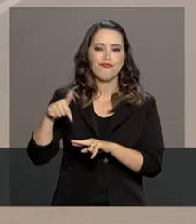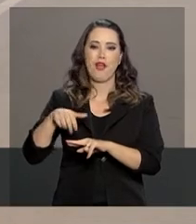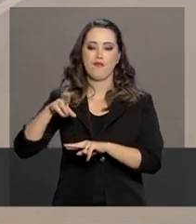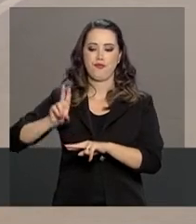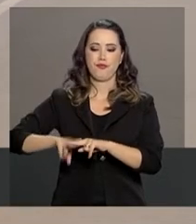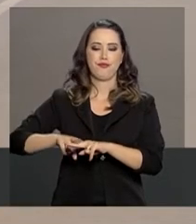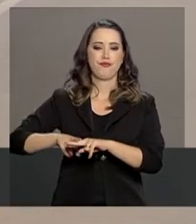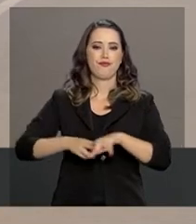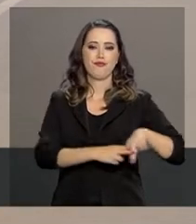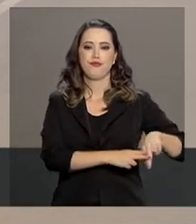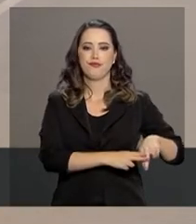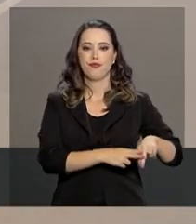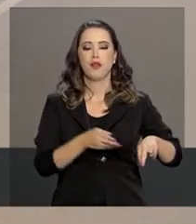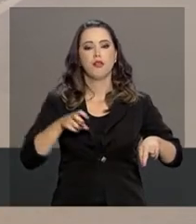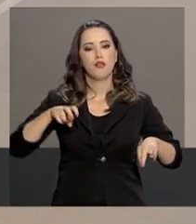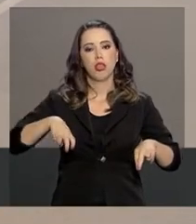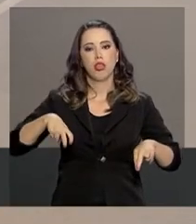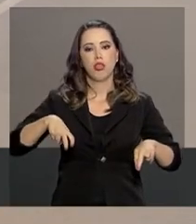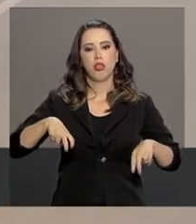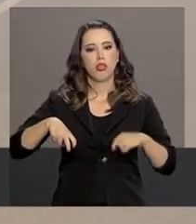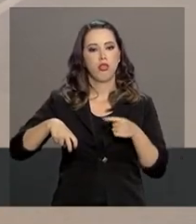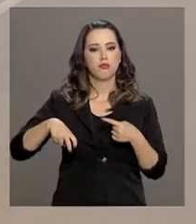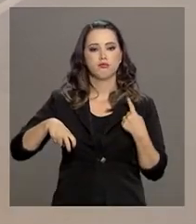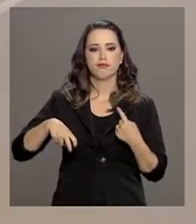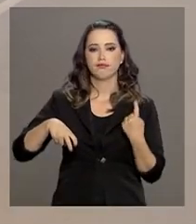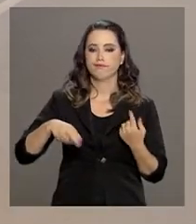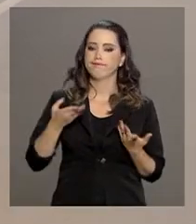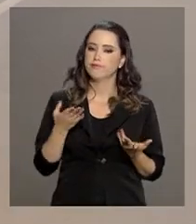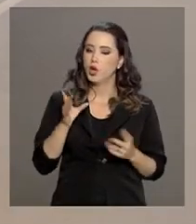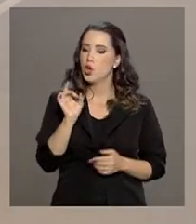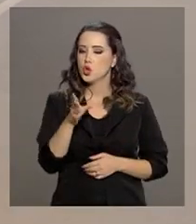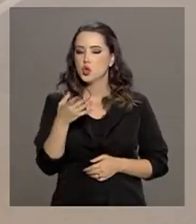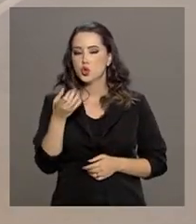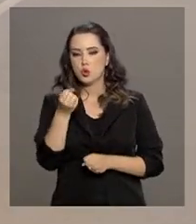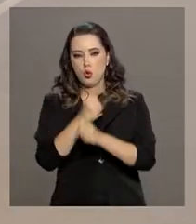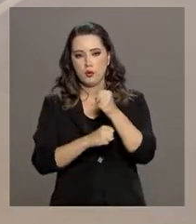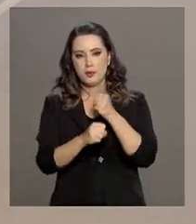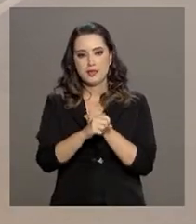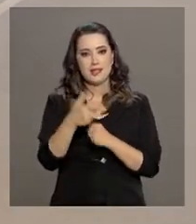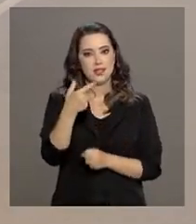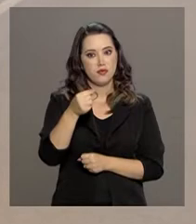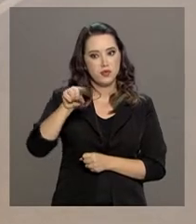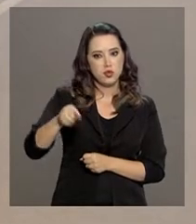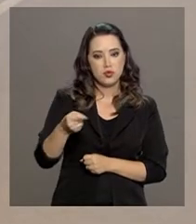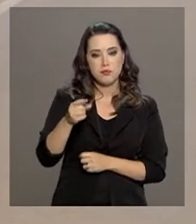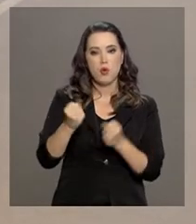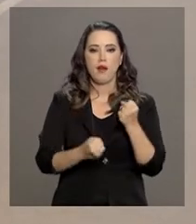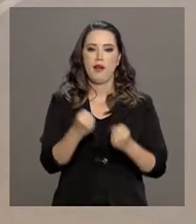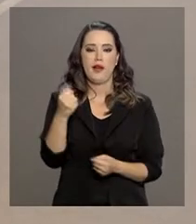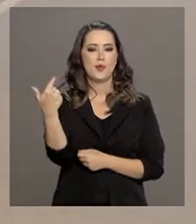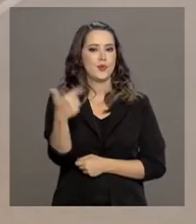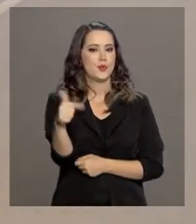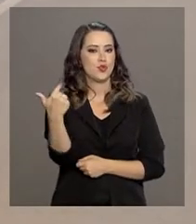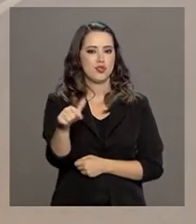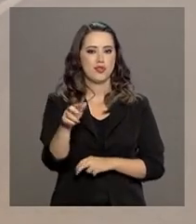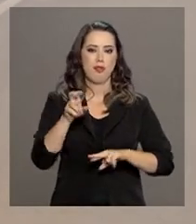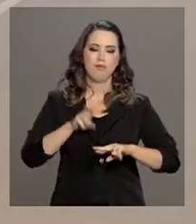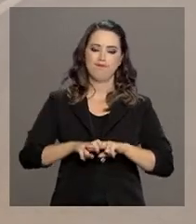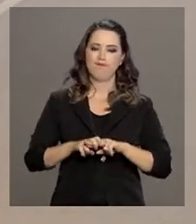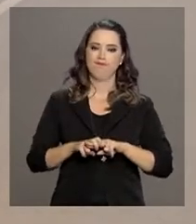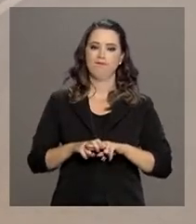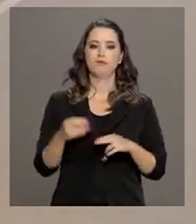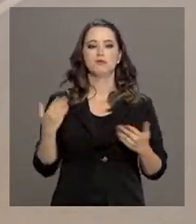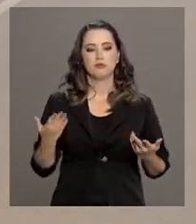só no ano passado a polícia rodoviária federal flagrou 20 mil veículos que levavam crianças sem os equipamentos obrigatórios